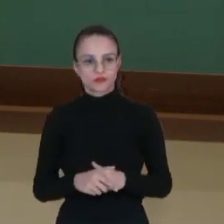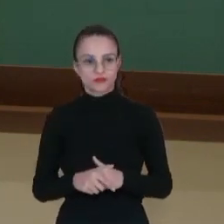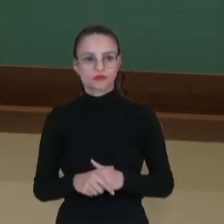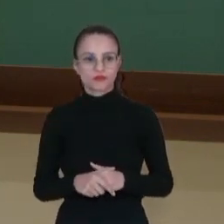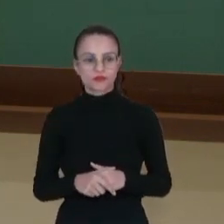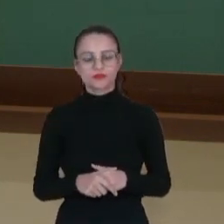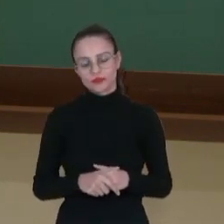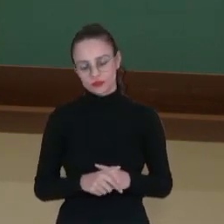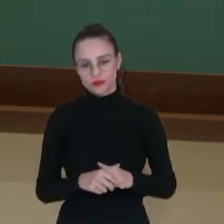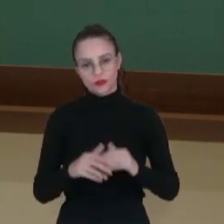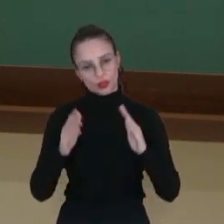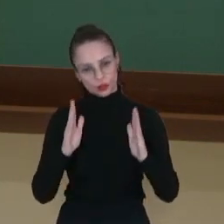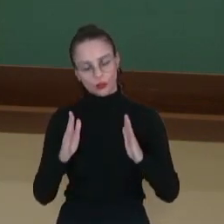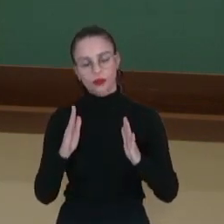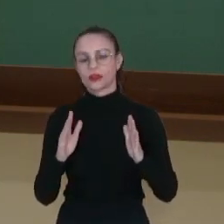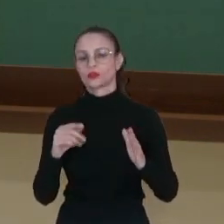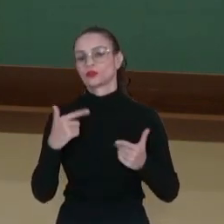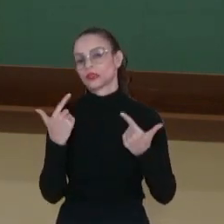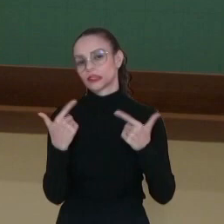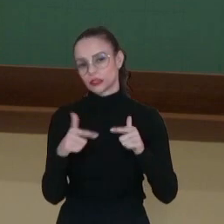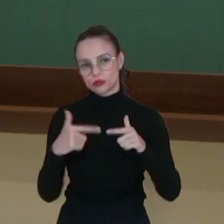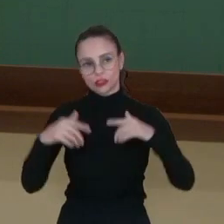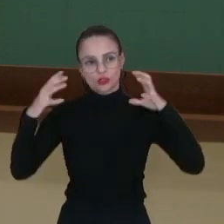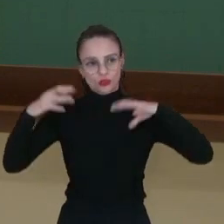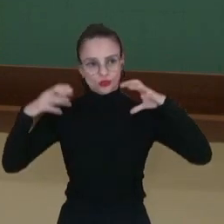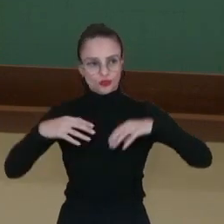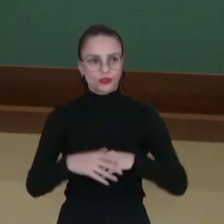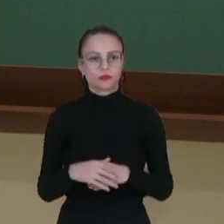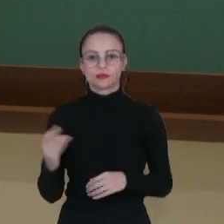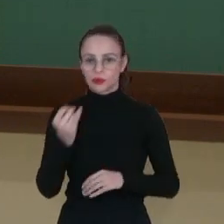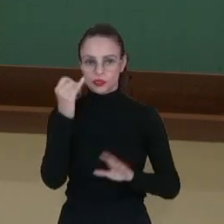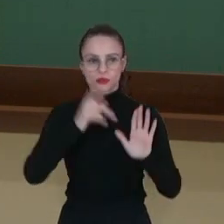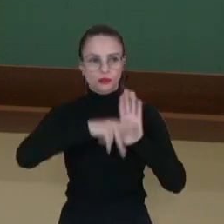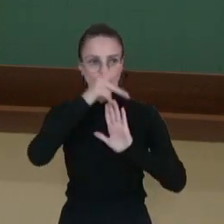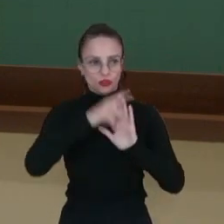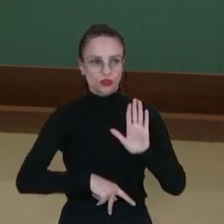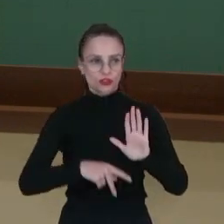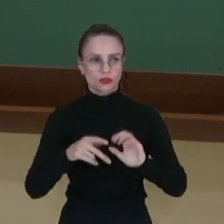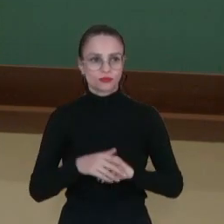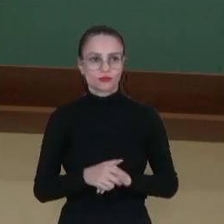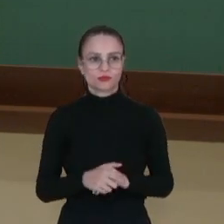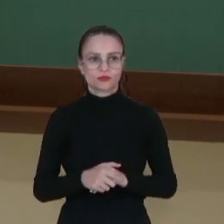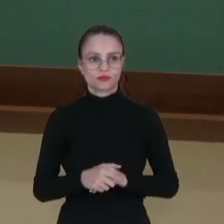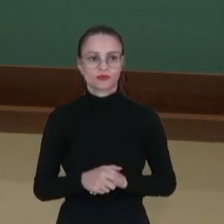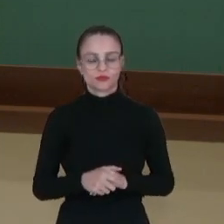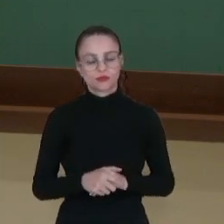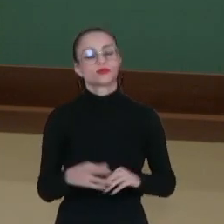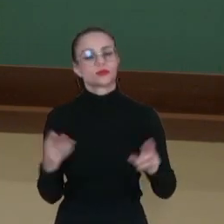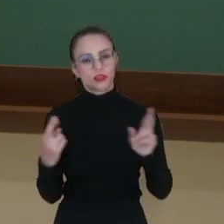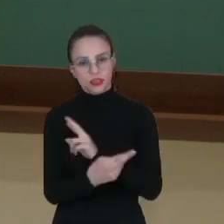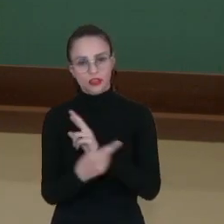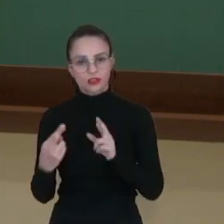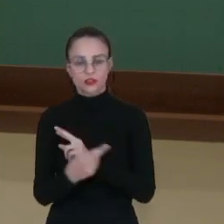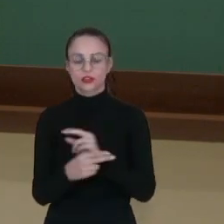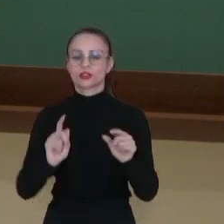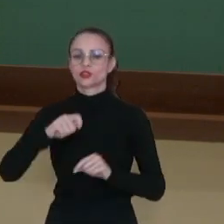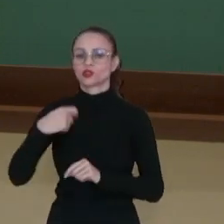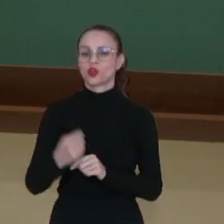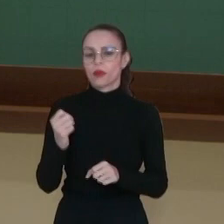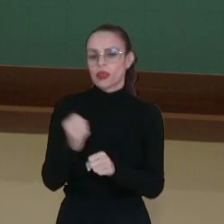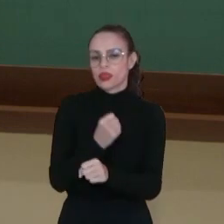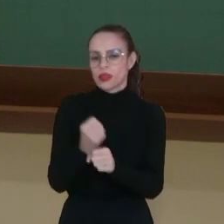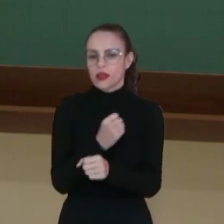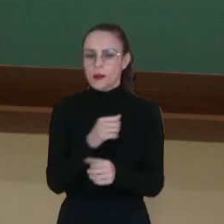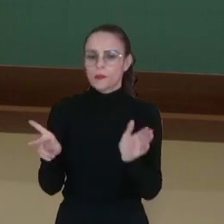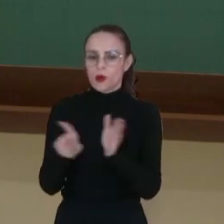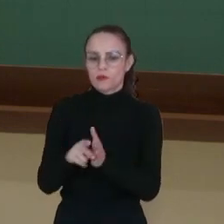Francisco nos períodos de estiagem maior. Então, importante projeto, né? Que nós vamos ter ali relacionado à transposição. Uma